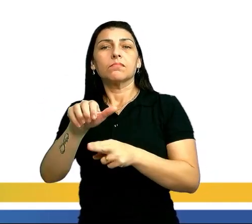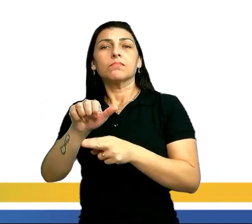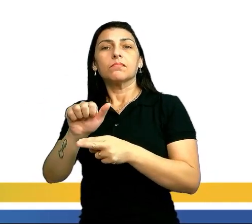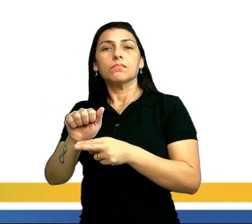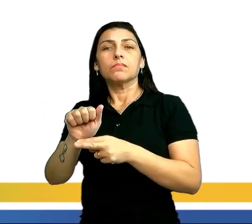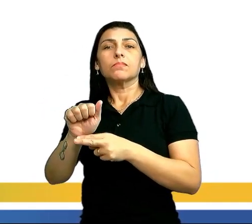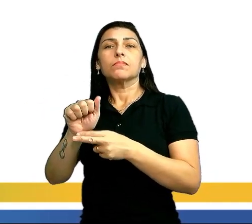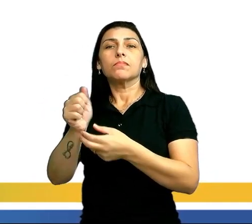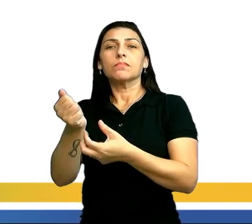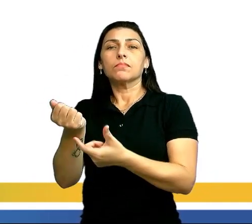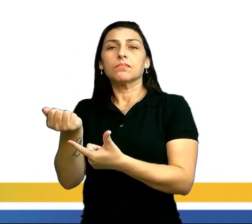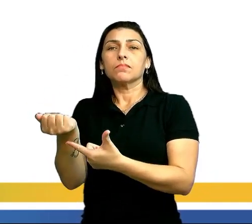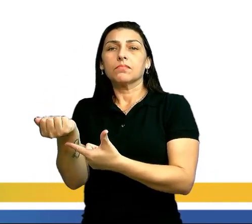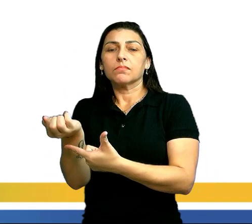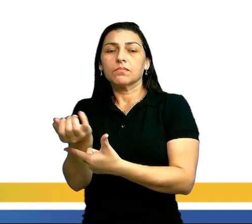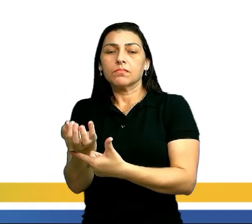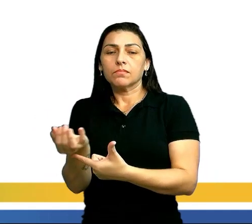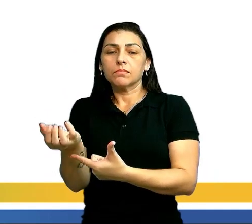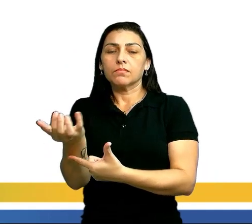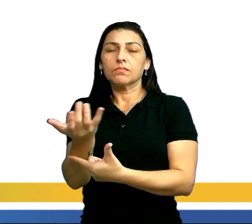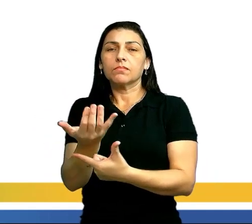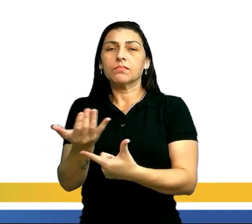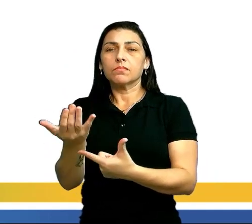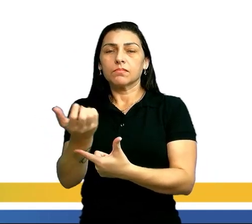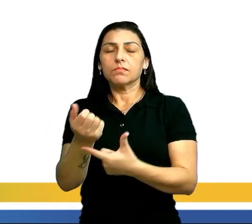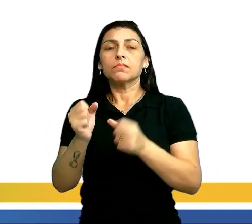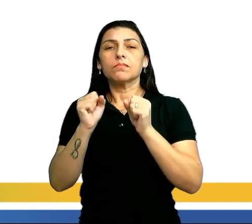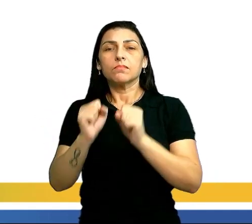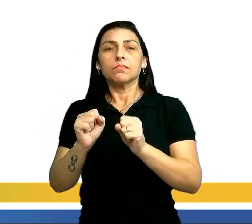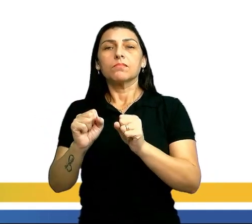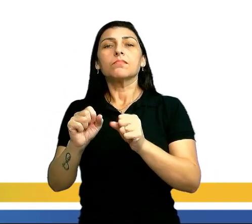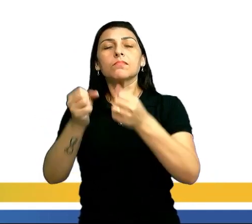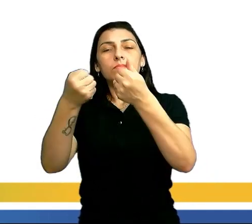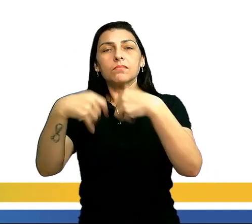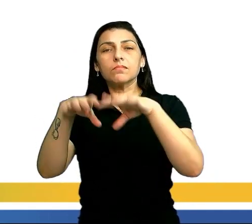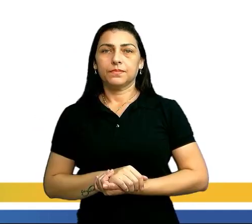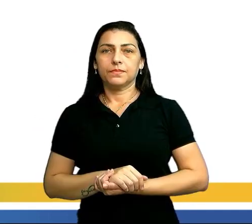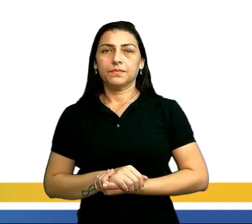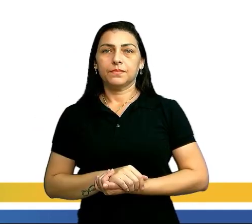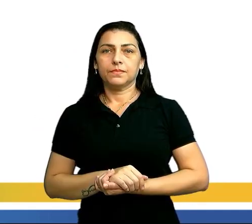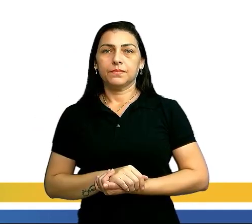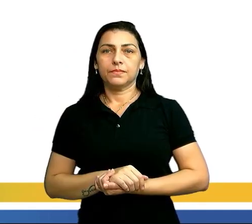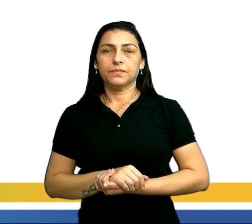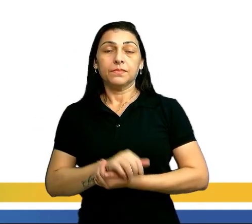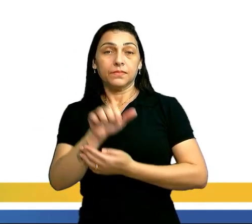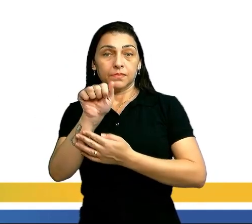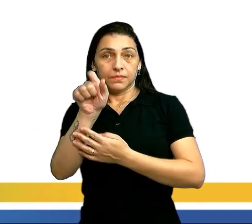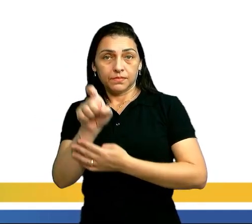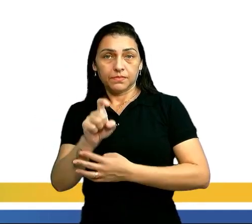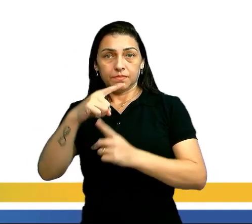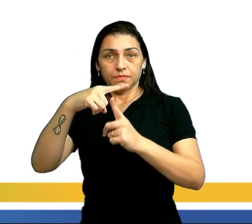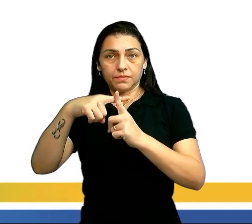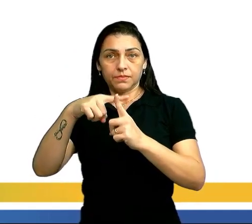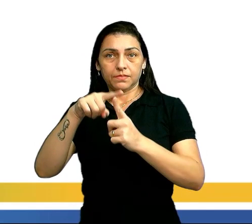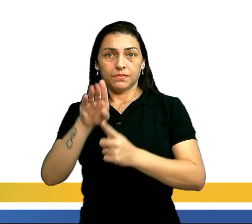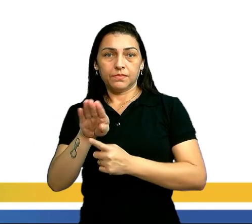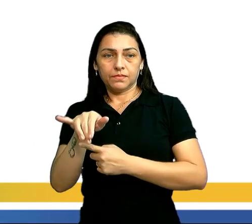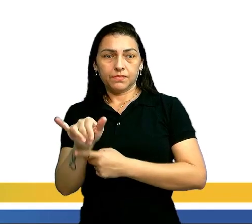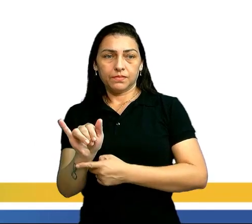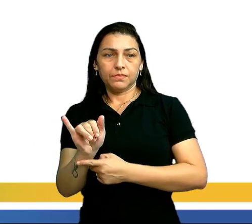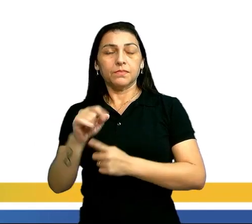da reta e pode ser descrita pela equação ax mais